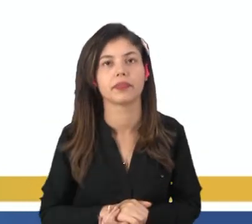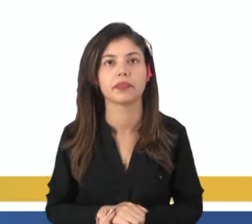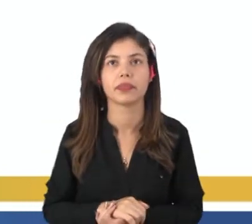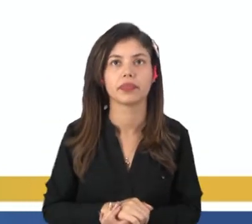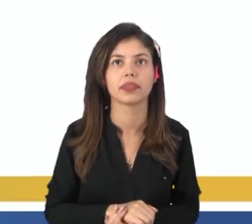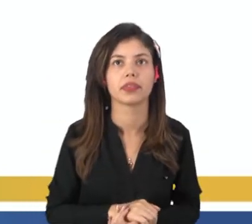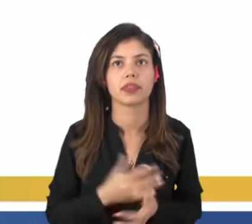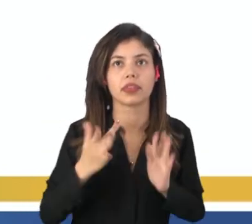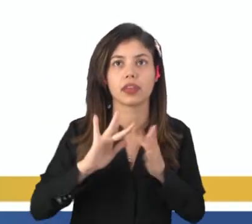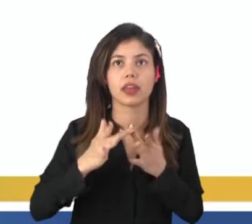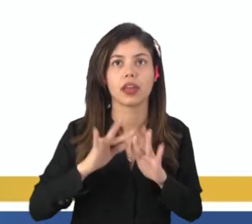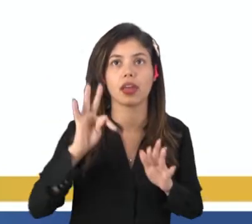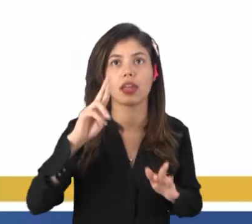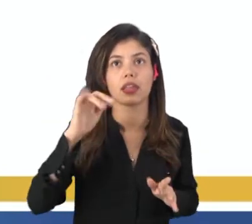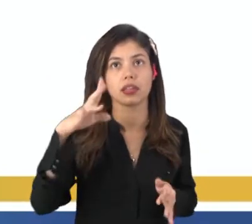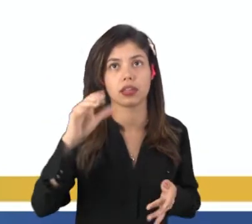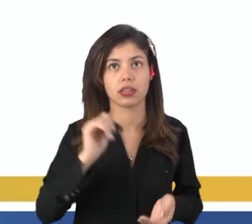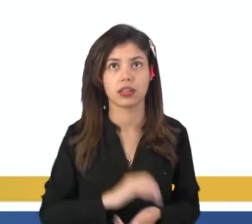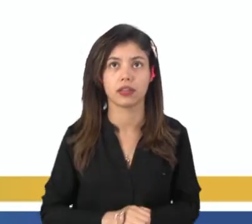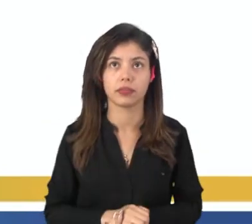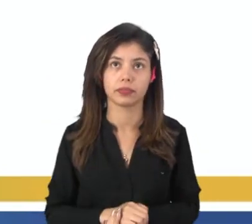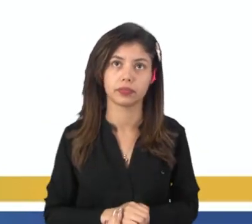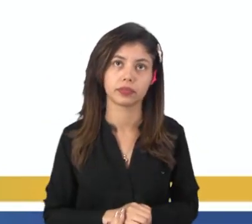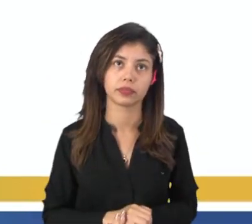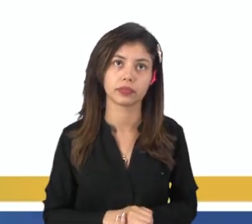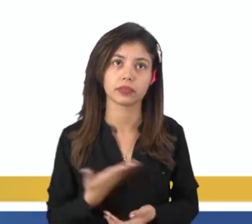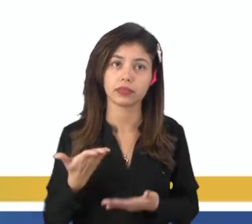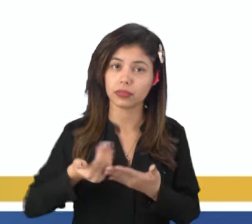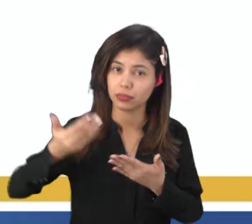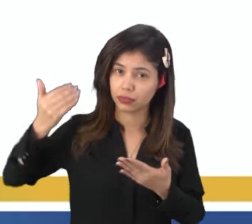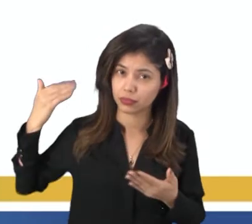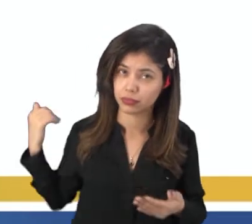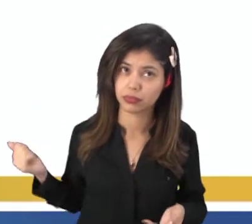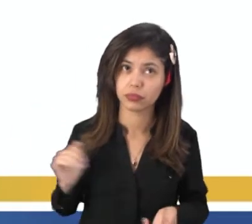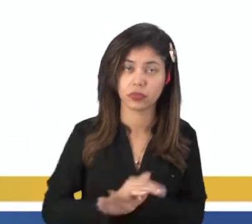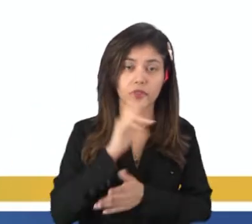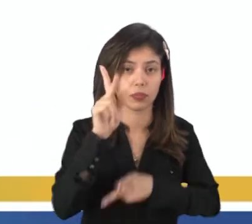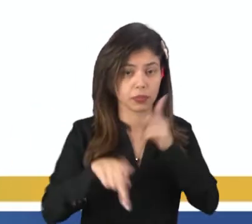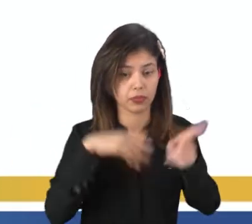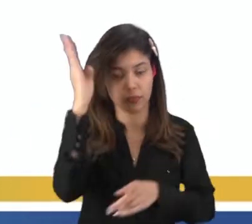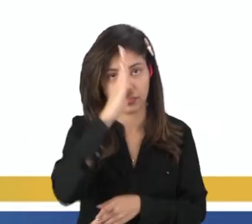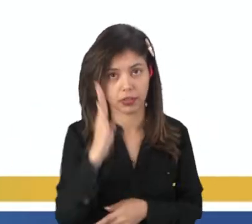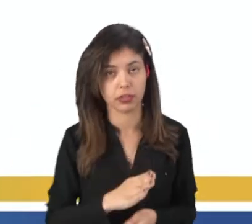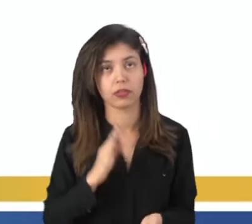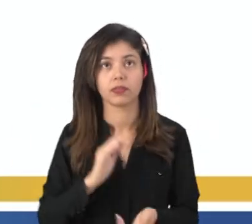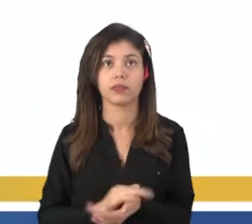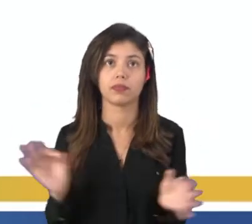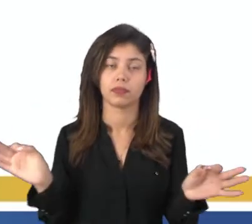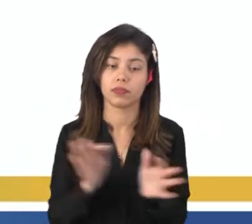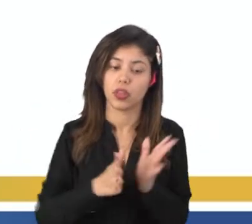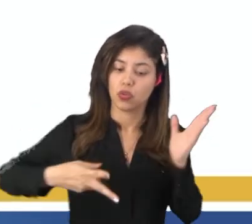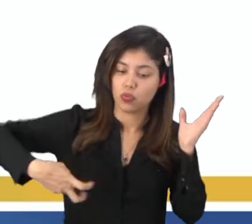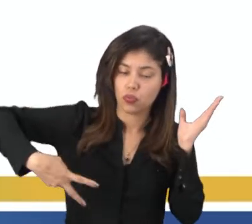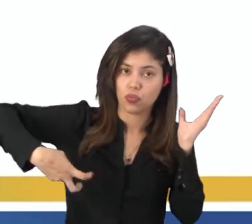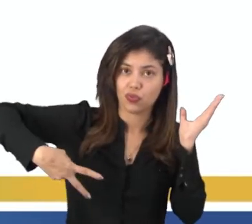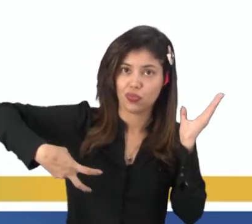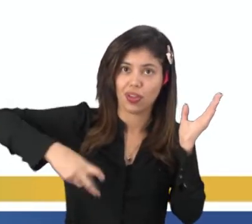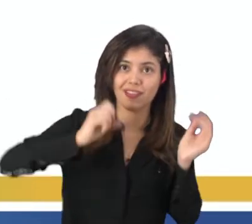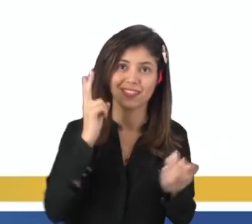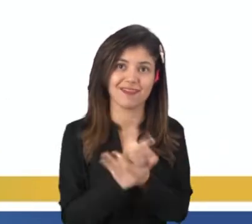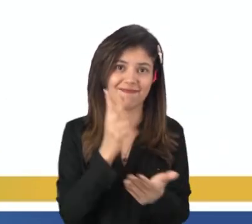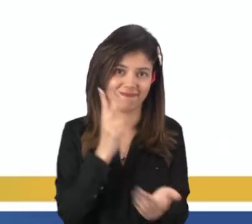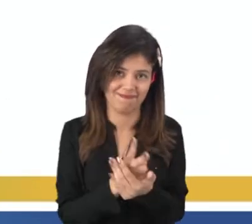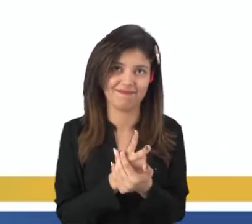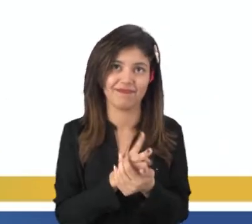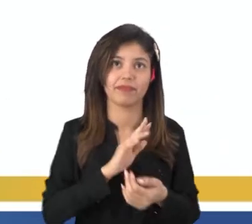eles tiveram contato com que bioma? Com a Mata Atlântica. Tá? Então, desde o começo do povoamento do Brasil, esse bioma vem sendo explorado. Tá? E por isso